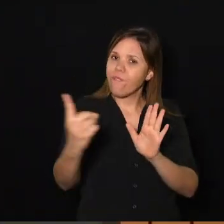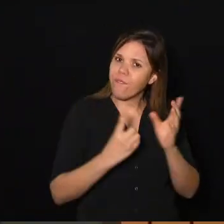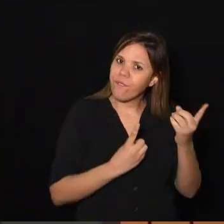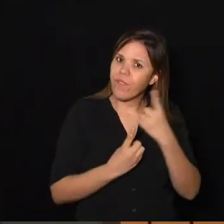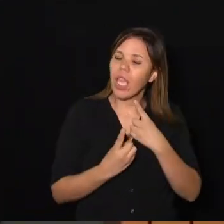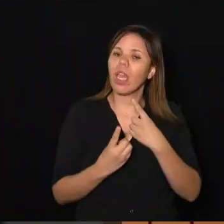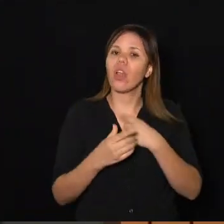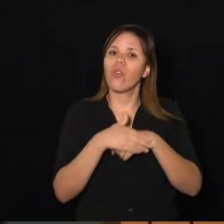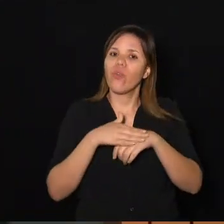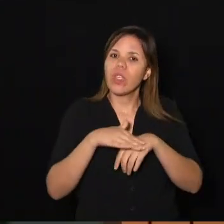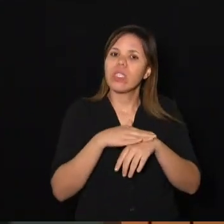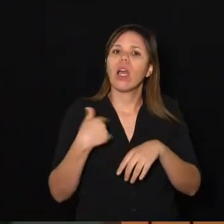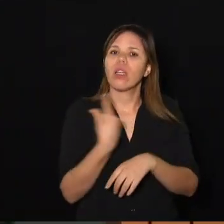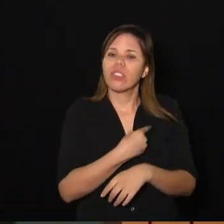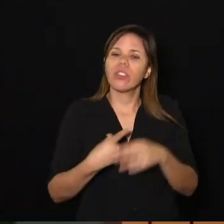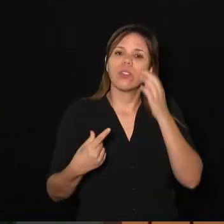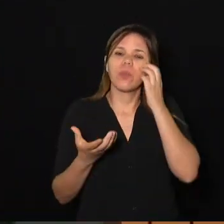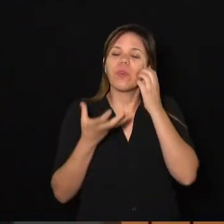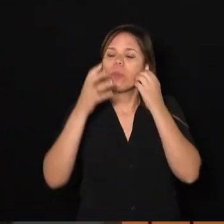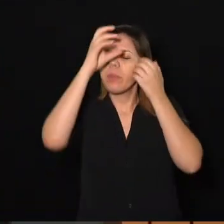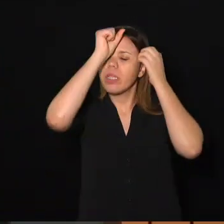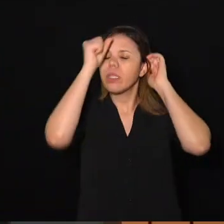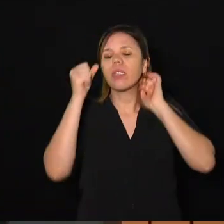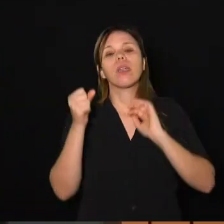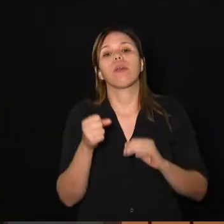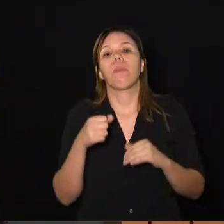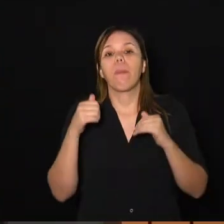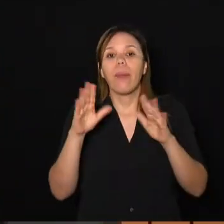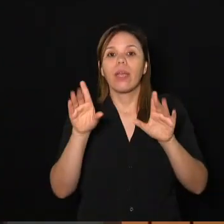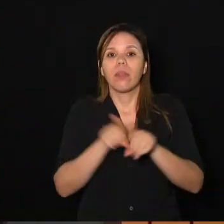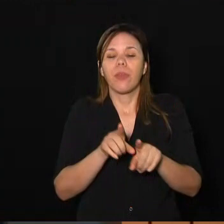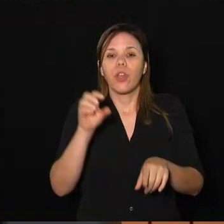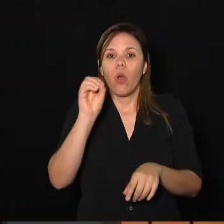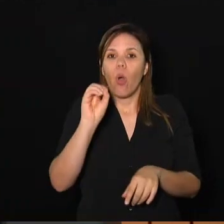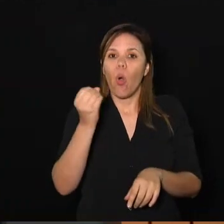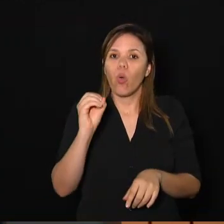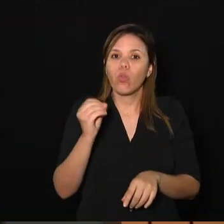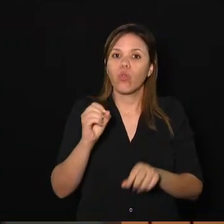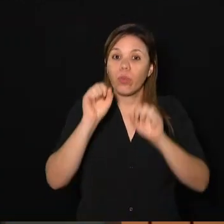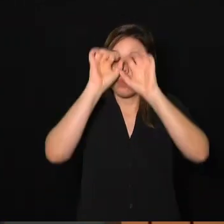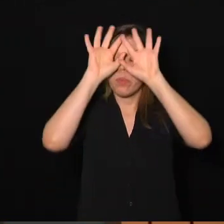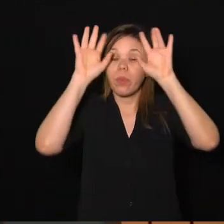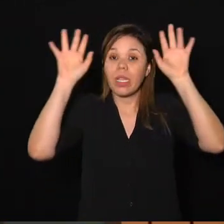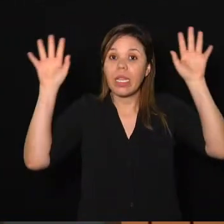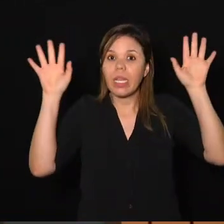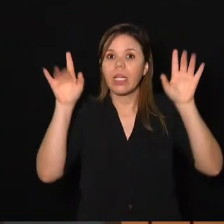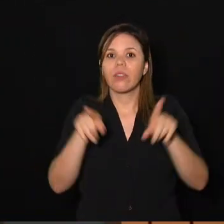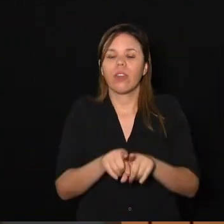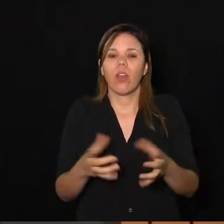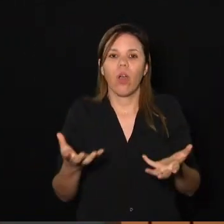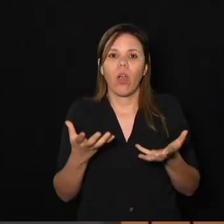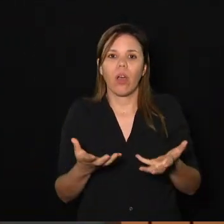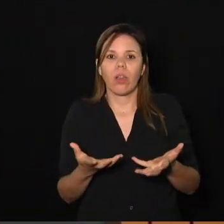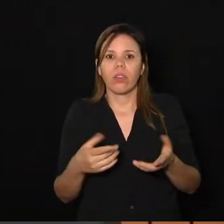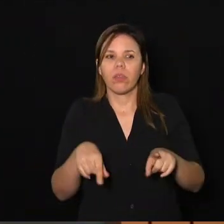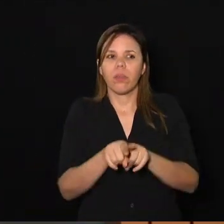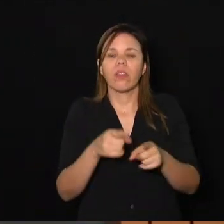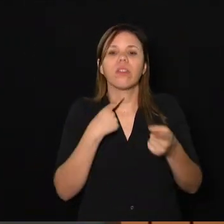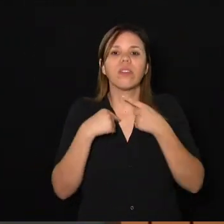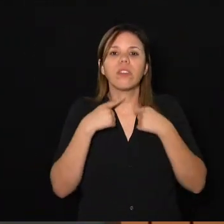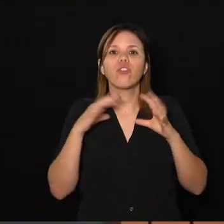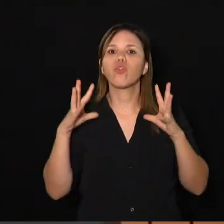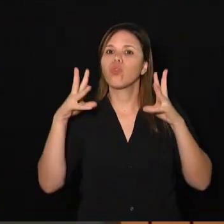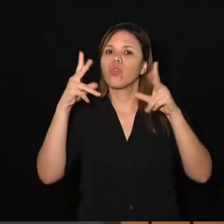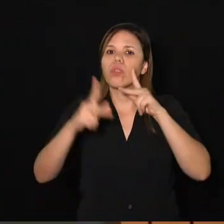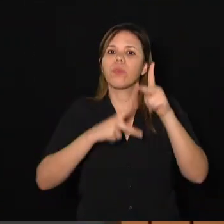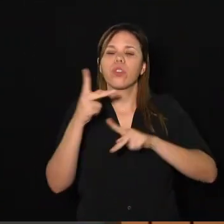Outubro Brilhante agora a gente vai atender com certeza muito mais pacientes e desejo que todos os moradores de Campinas